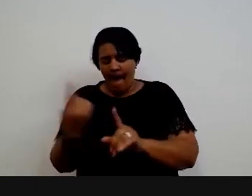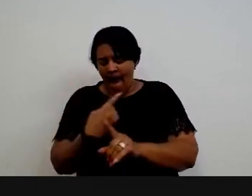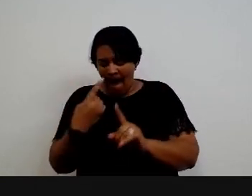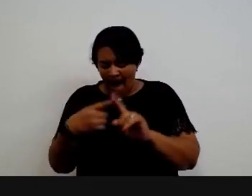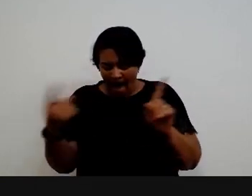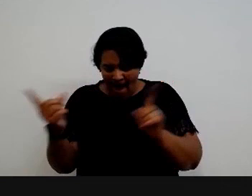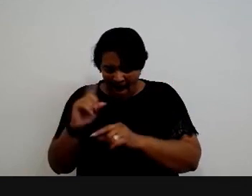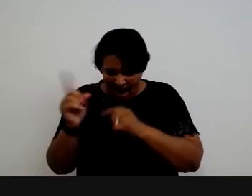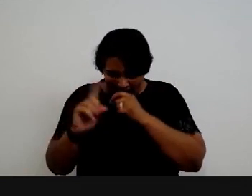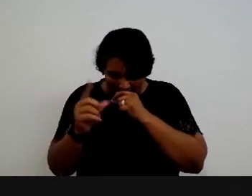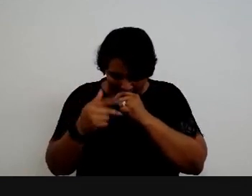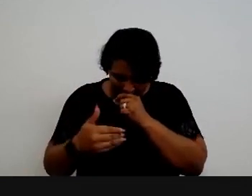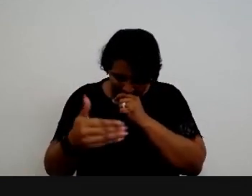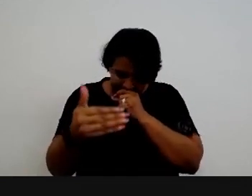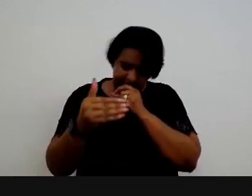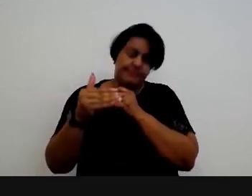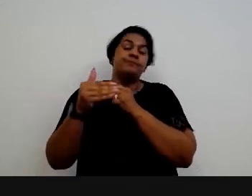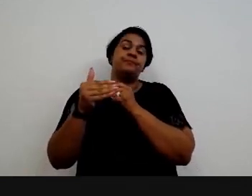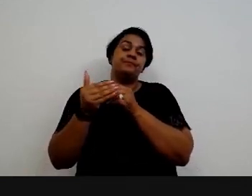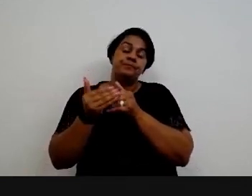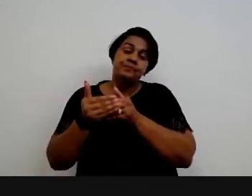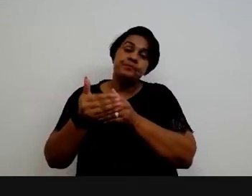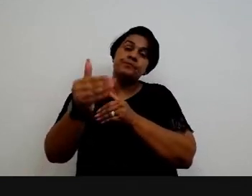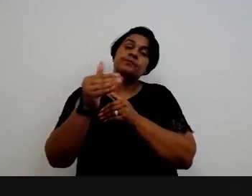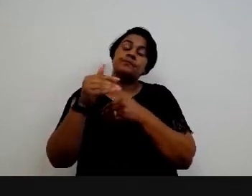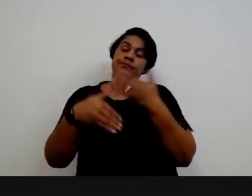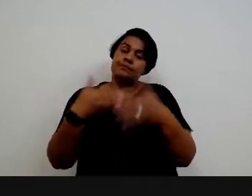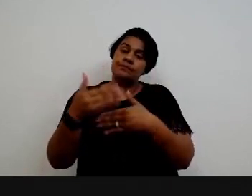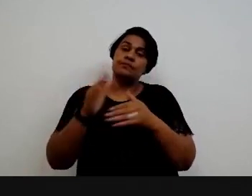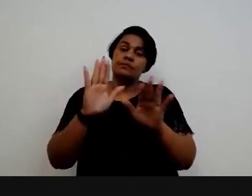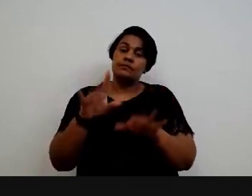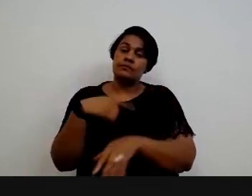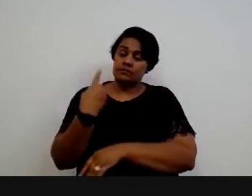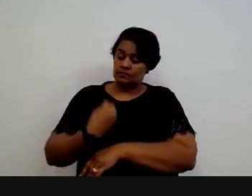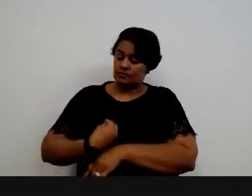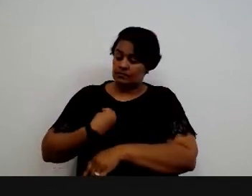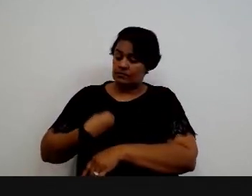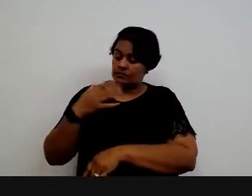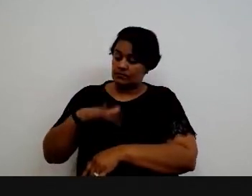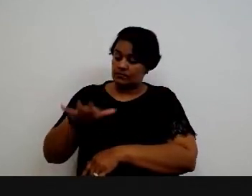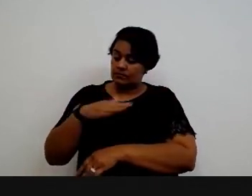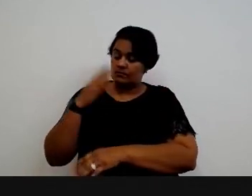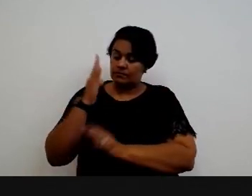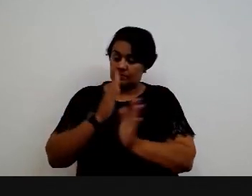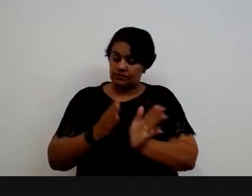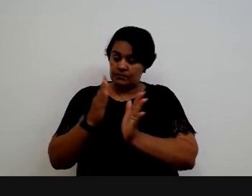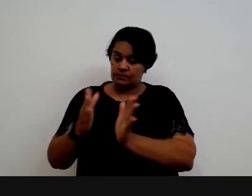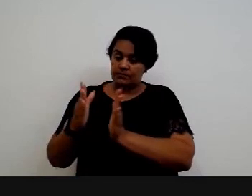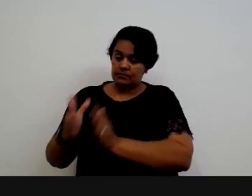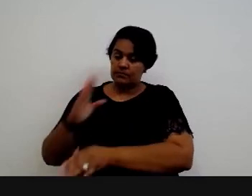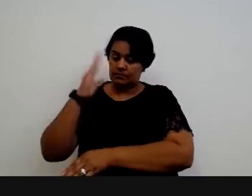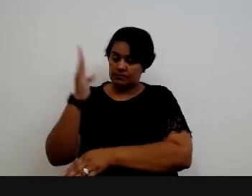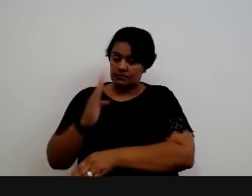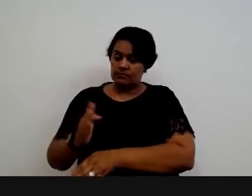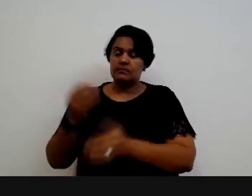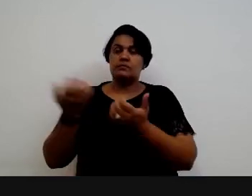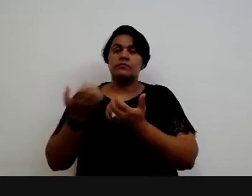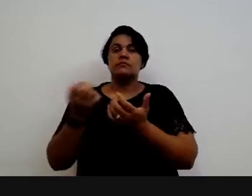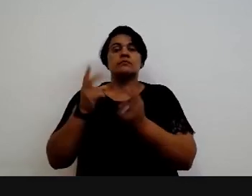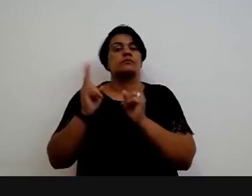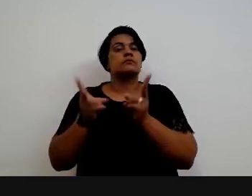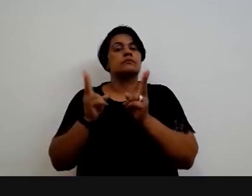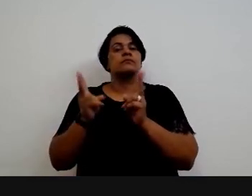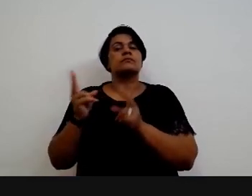a esse processo. A gente vivencia momentos na história do Brasil em que nós esperamos a todo e a qualquer momento a busca por um salvador